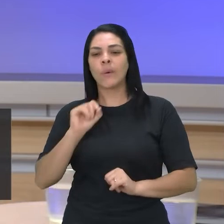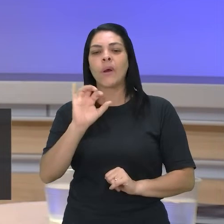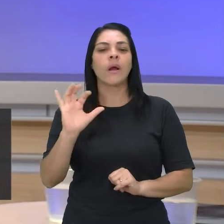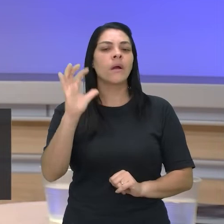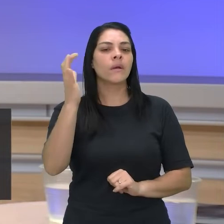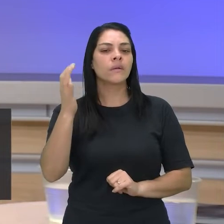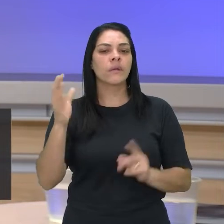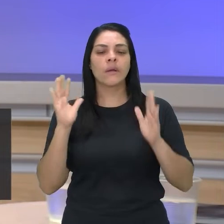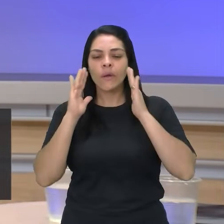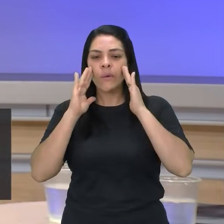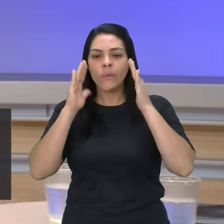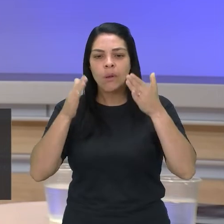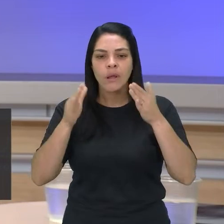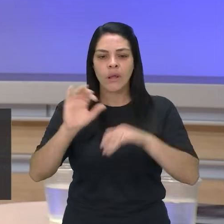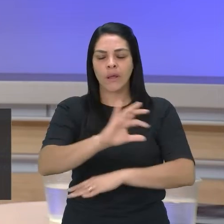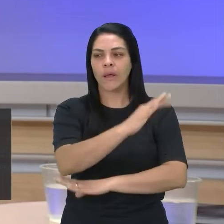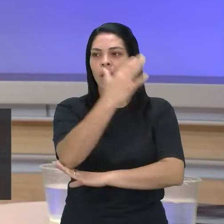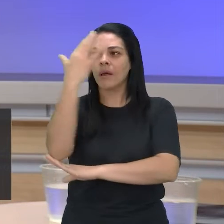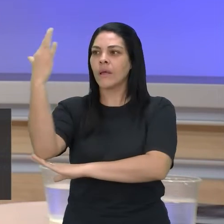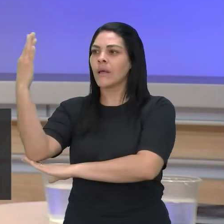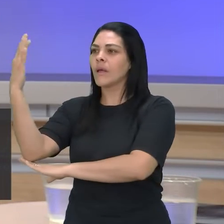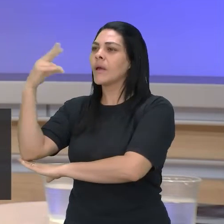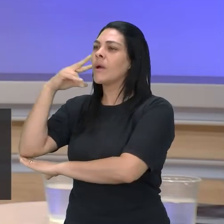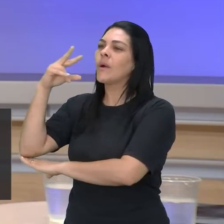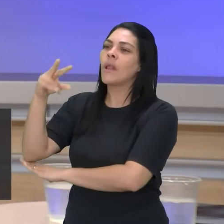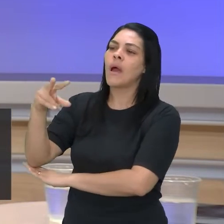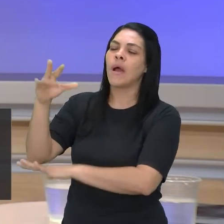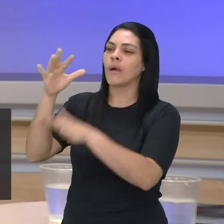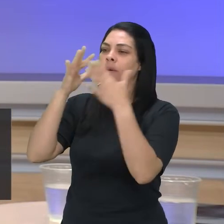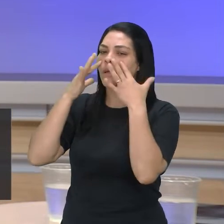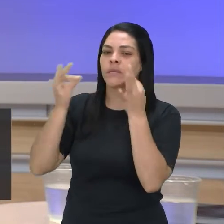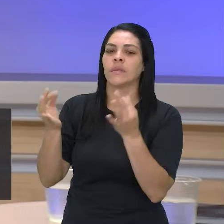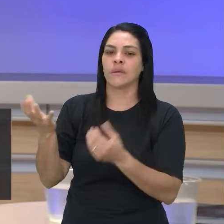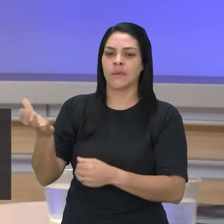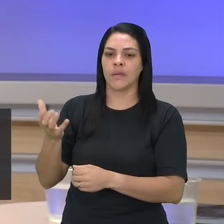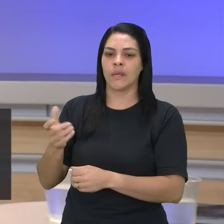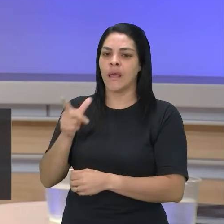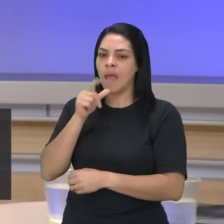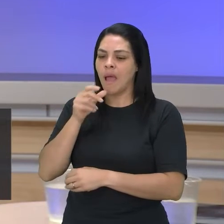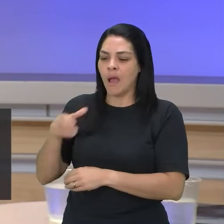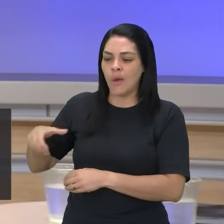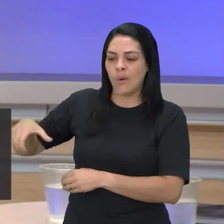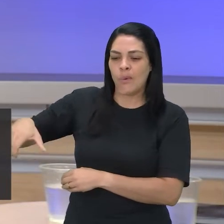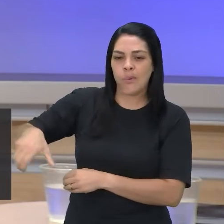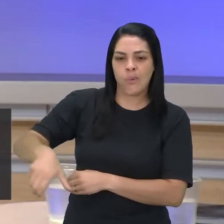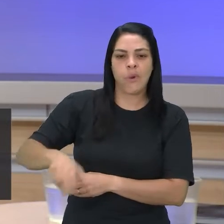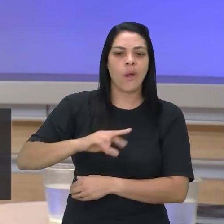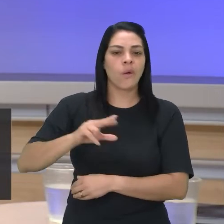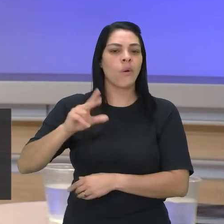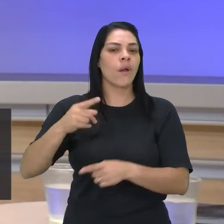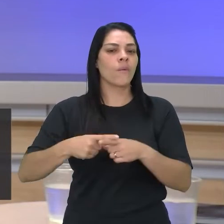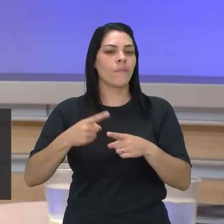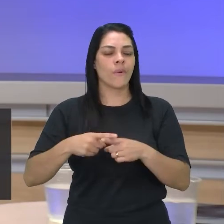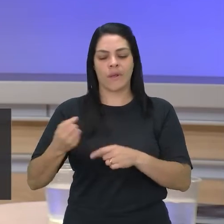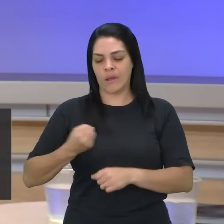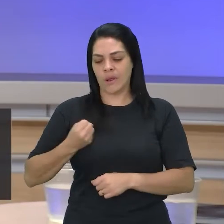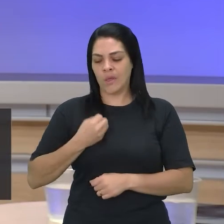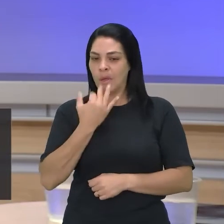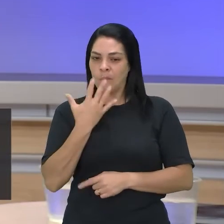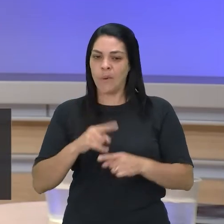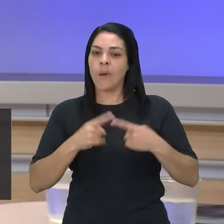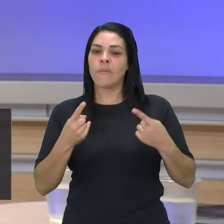a olhar para uma árvore com cuidado, querer regar a planta, não porque ela vai tirar uma nota boa, mas porque ela de fato